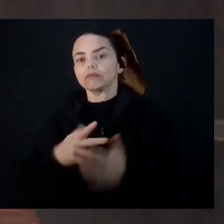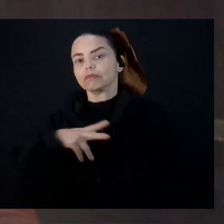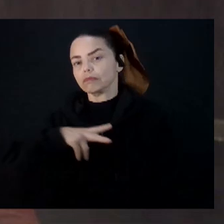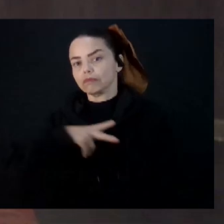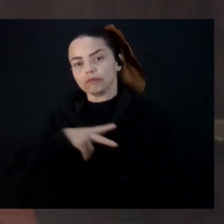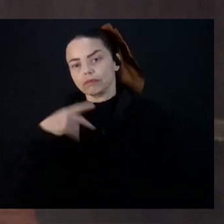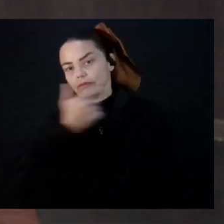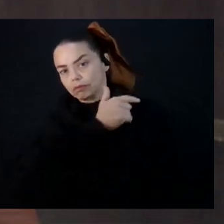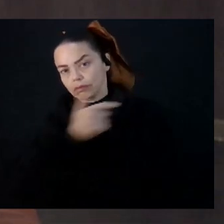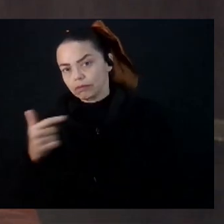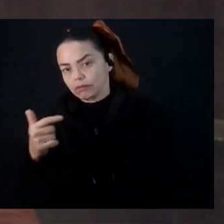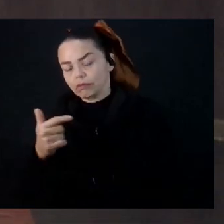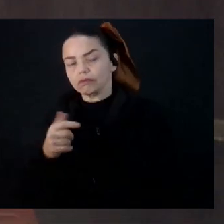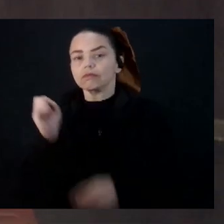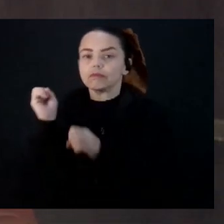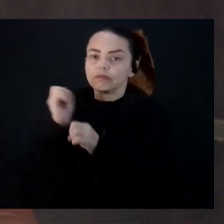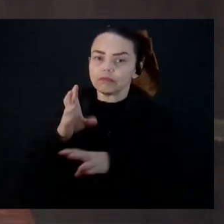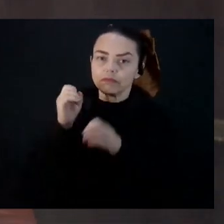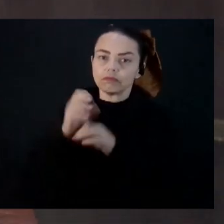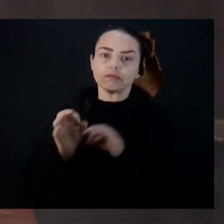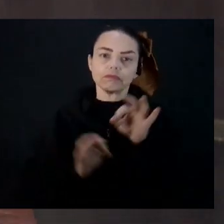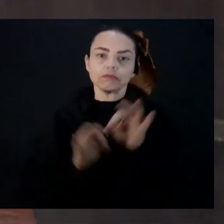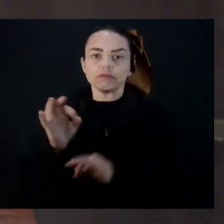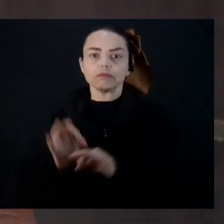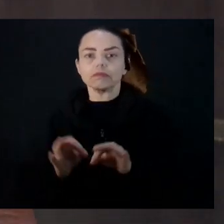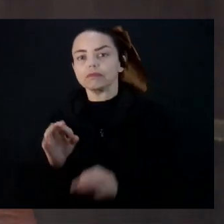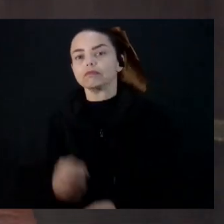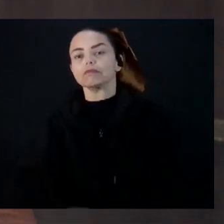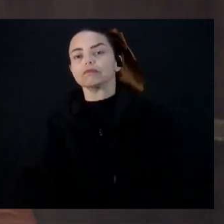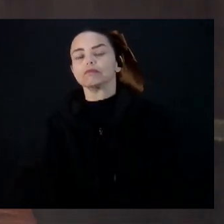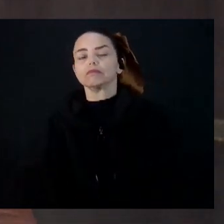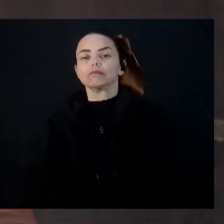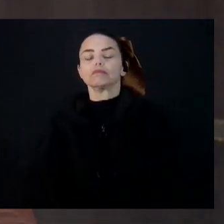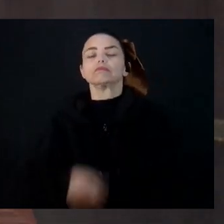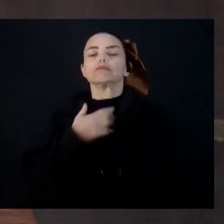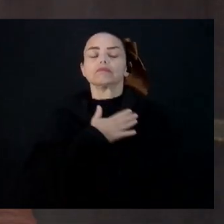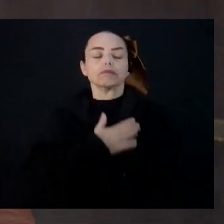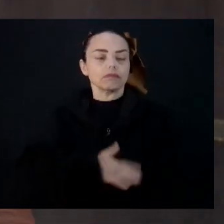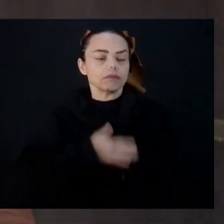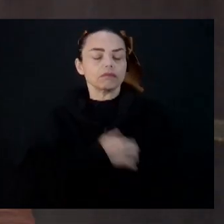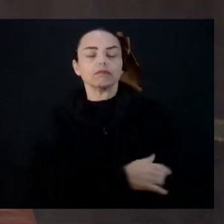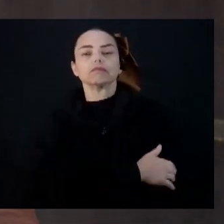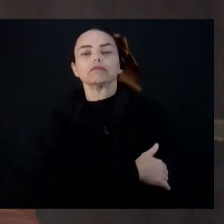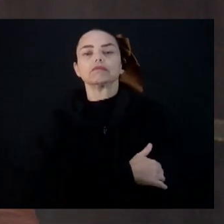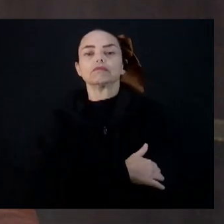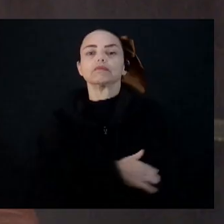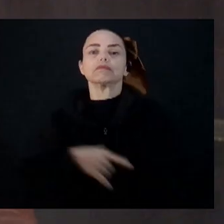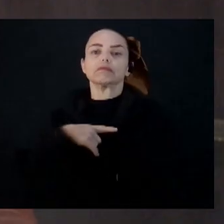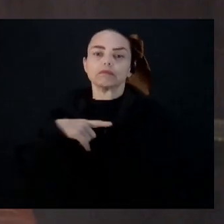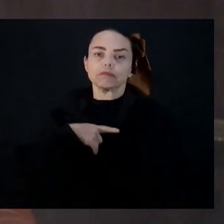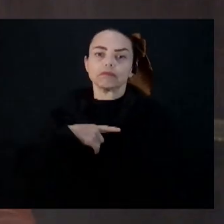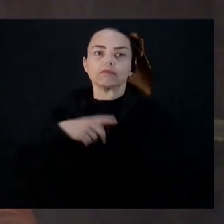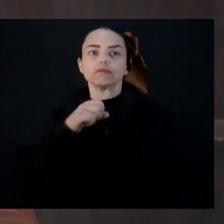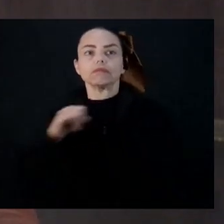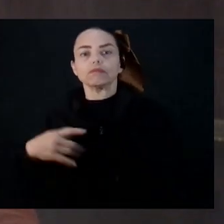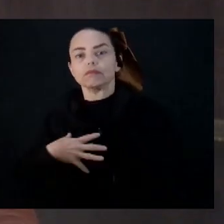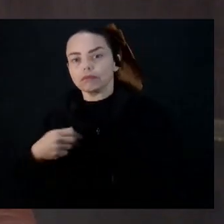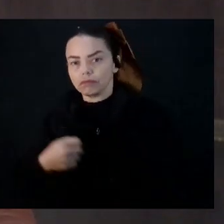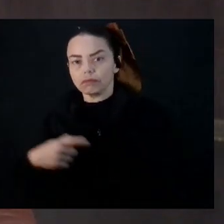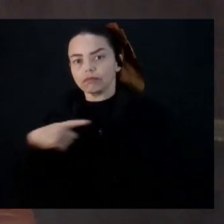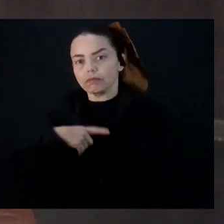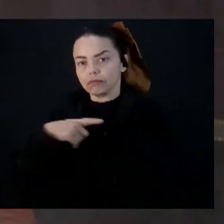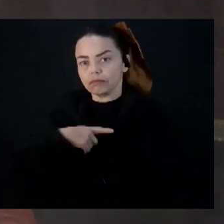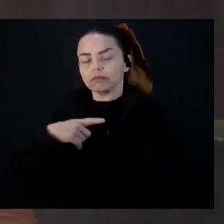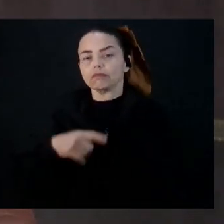ensino realmente preparado para esse público. Uma tranquilidade que a gente pode ter se a gente tiver um filho que tenha TEA ou qualquer